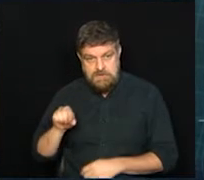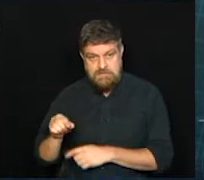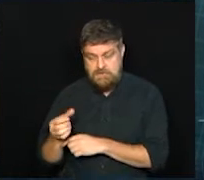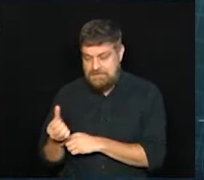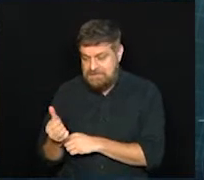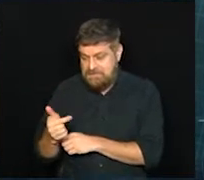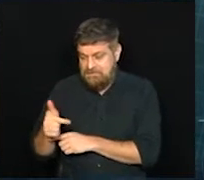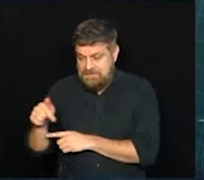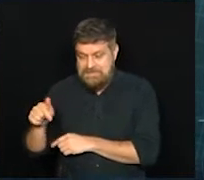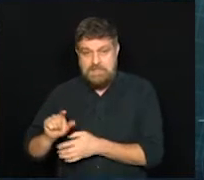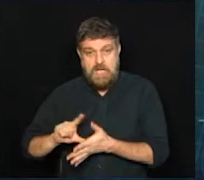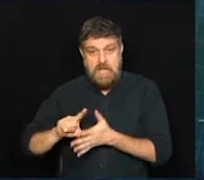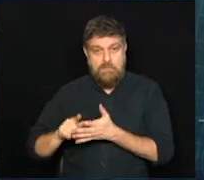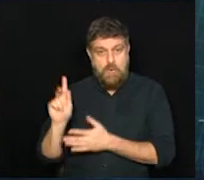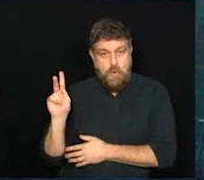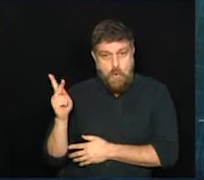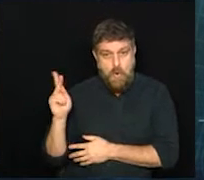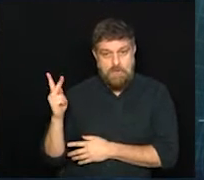20.627, Hortolândia